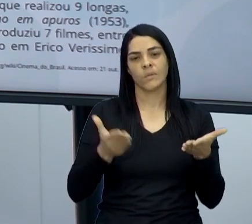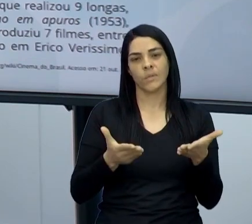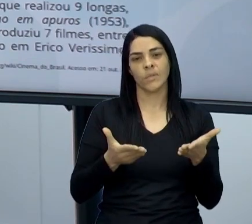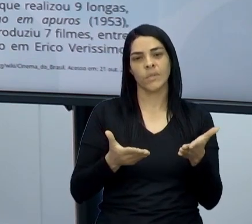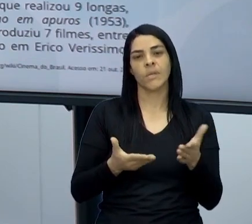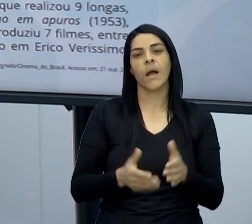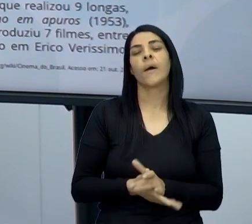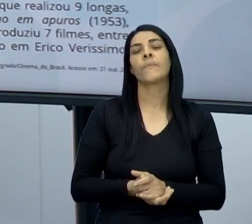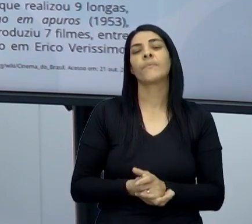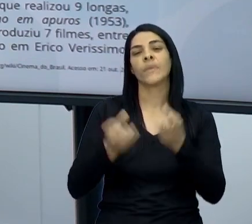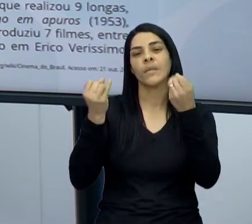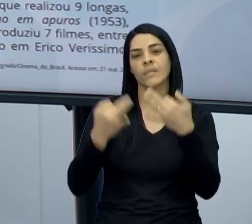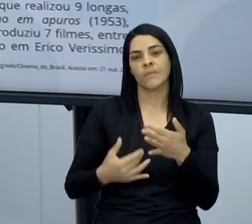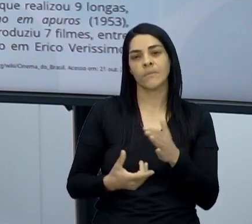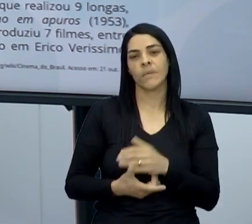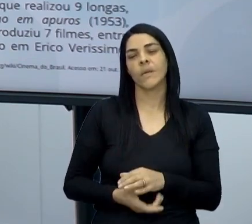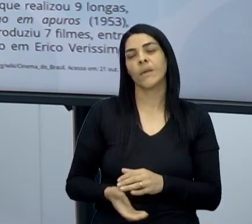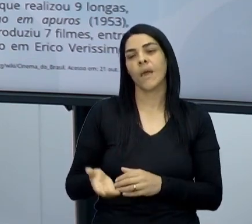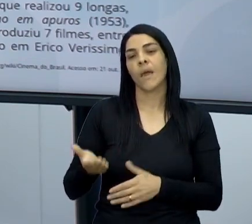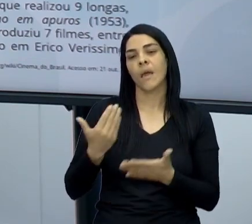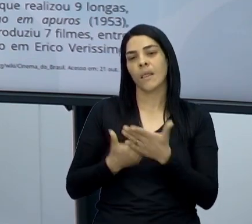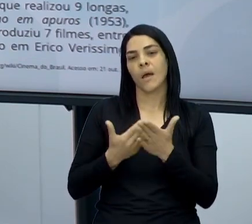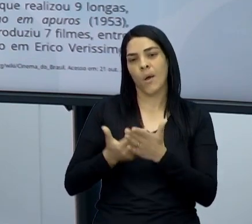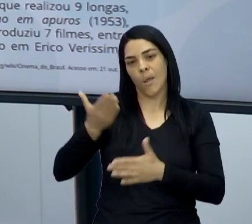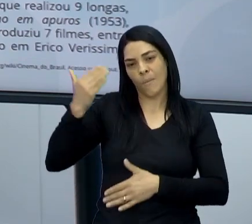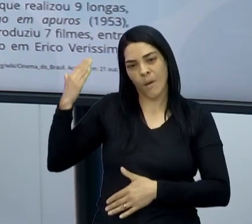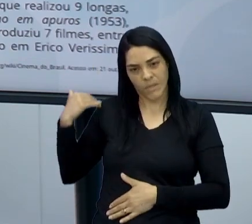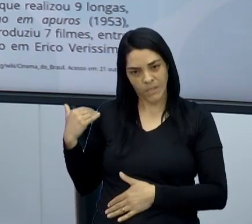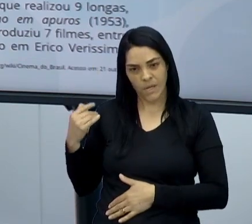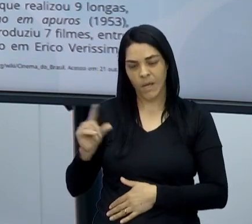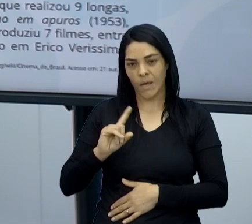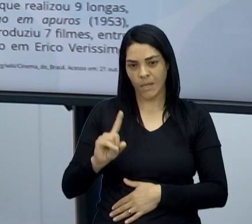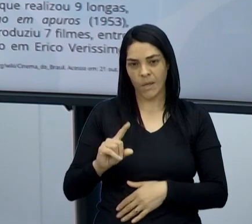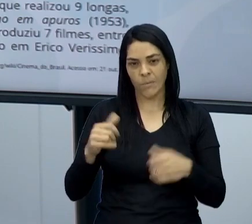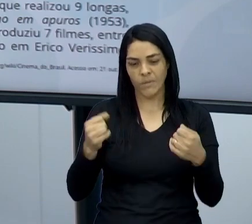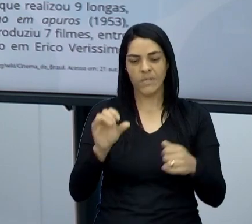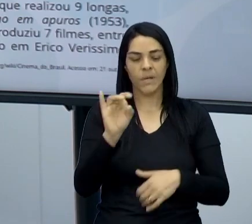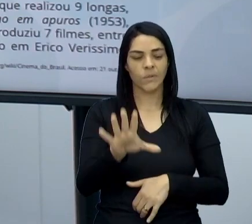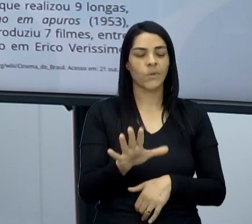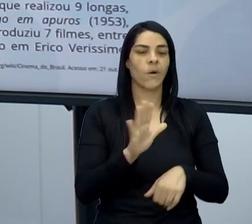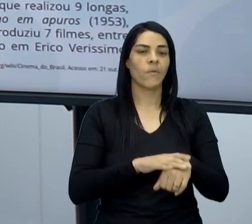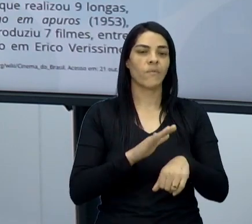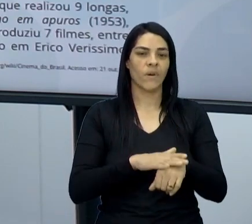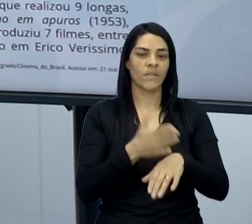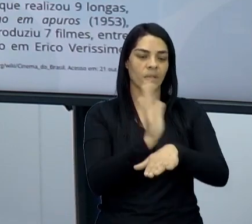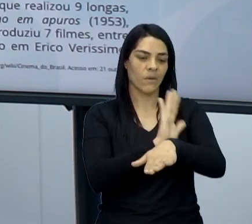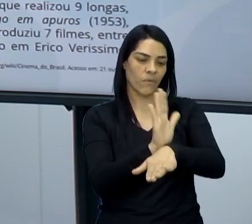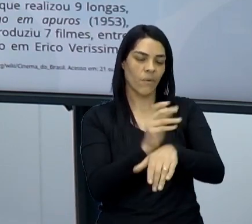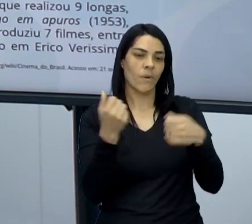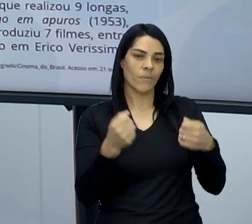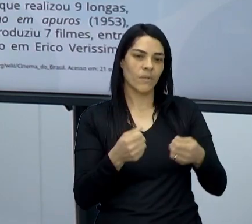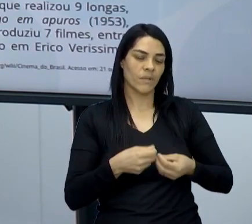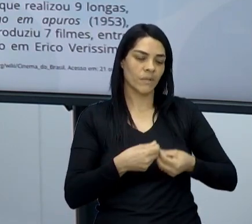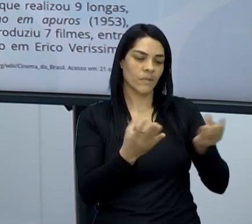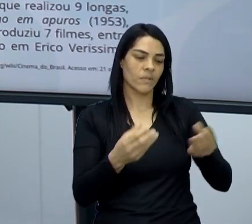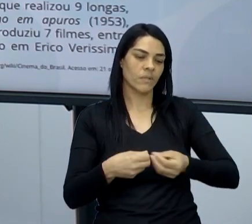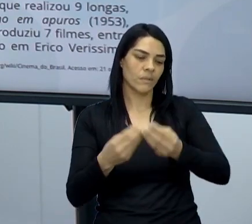agora. Não basta fazer o filme, é preciso ter uma rede de distribuição, ter um acordo,